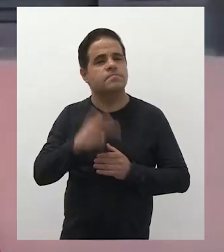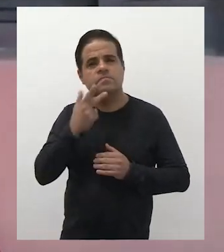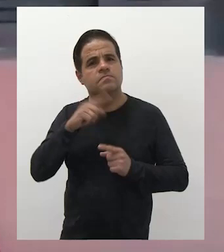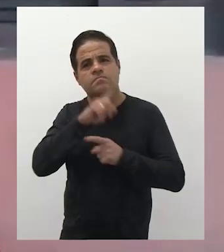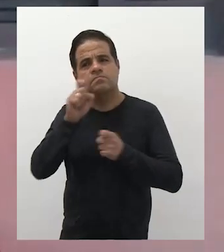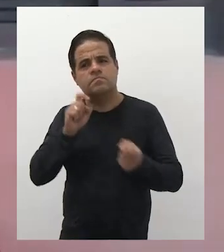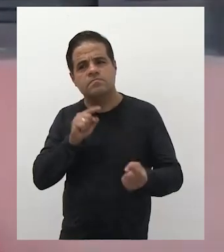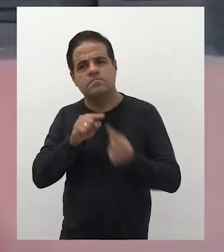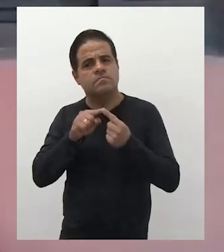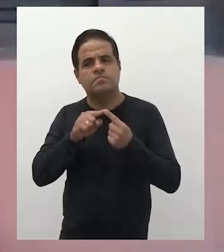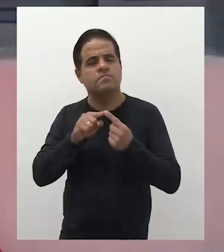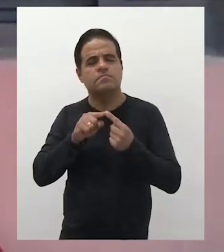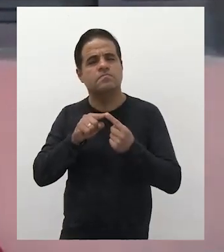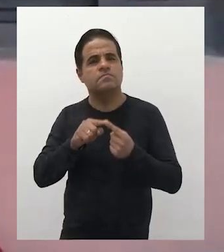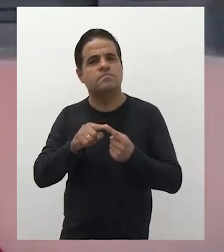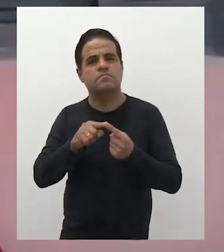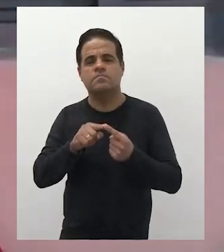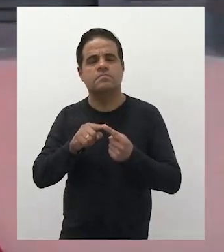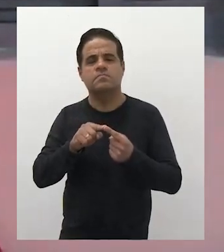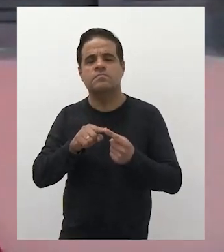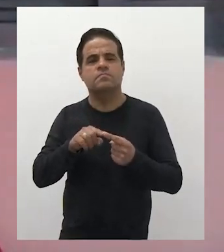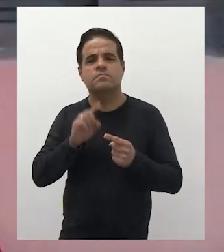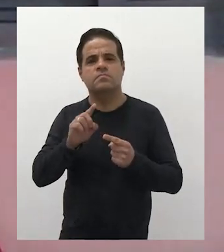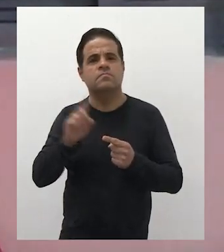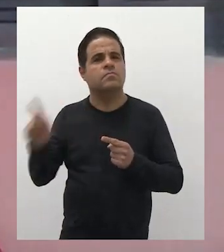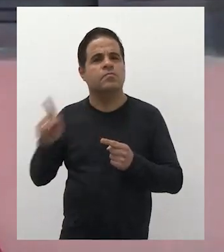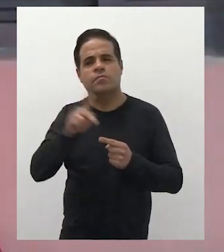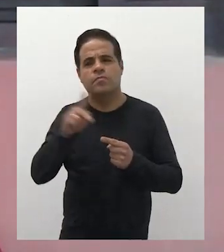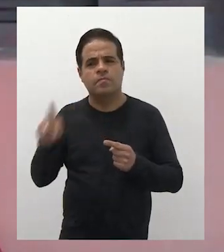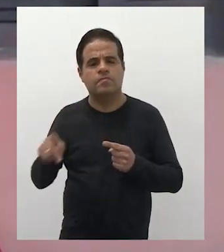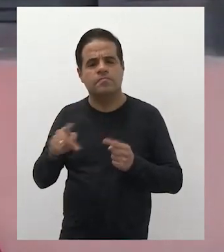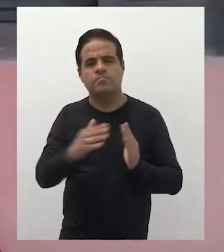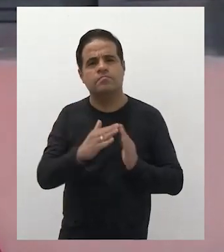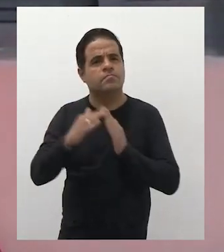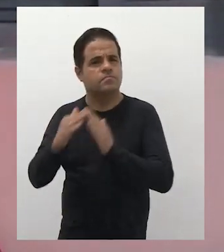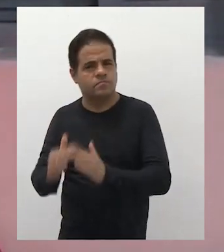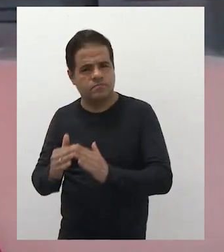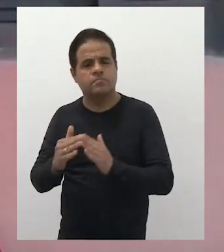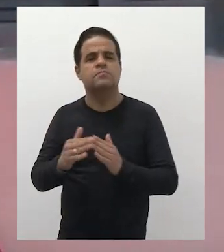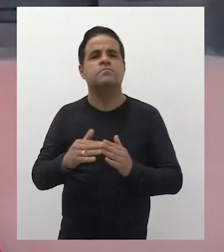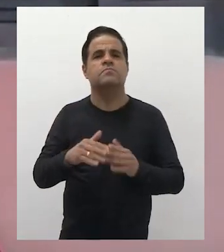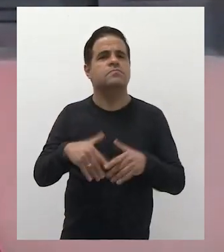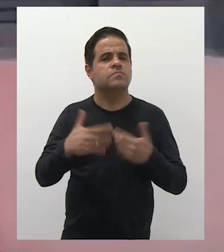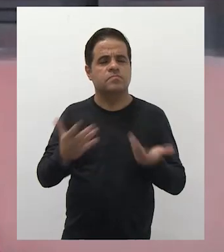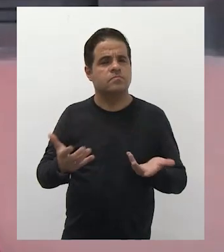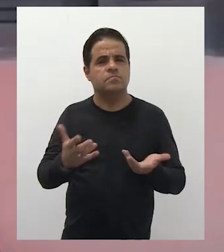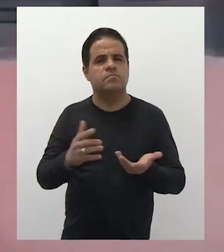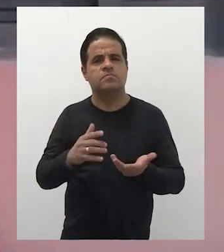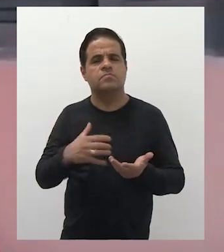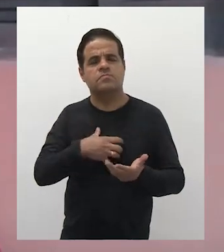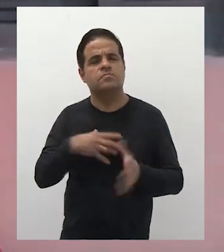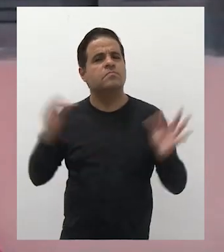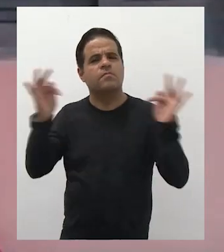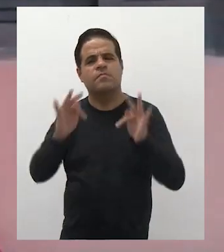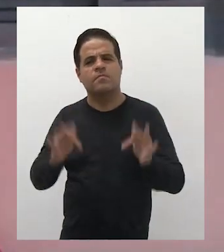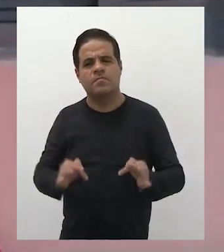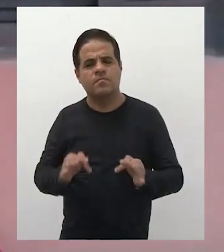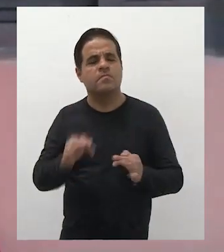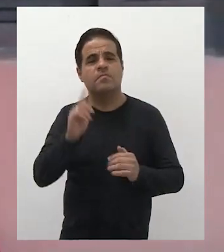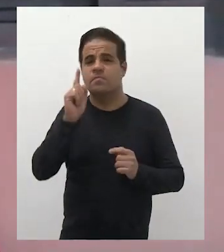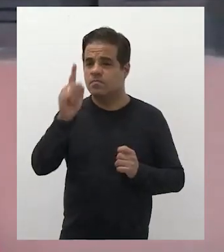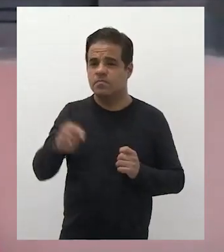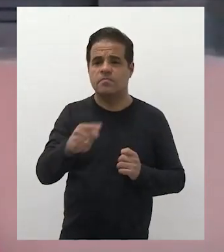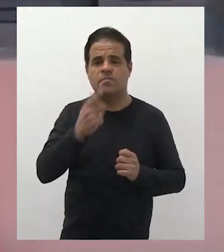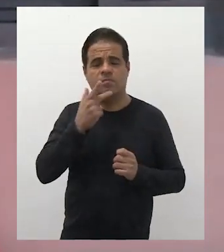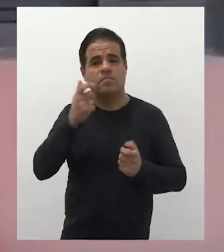aí com bastante satisfação. A professora Terezinha manifesta ficar muito feliz quando você